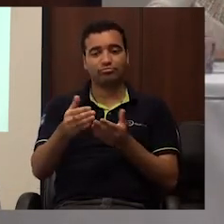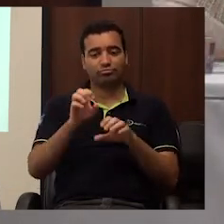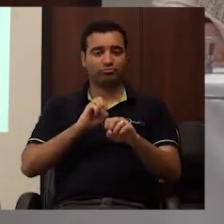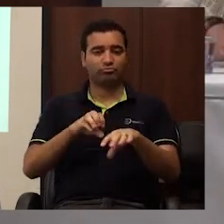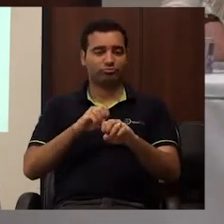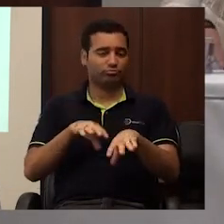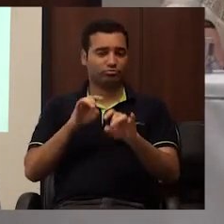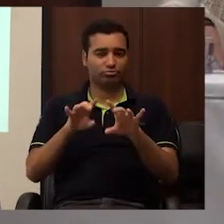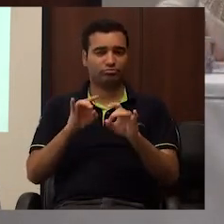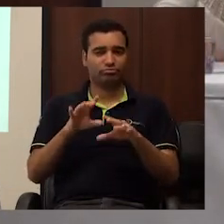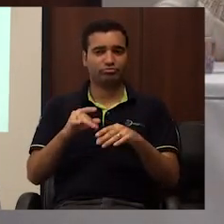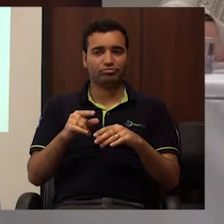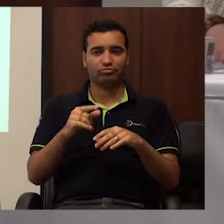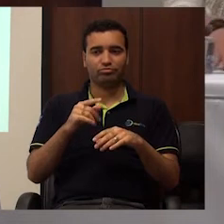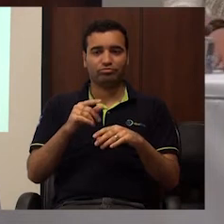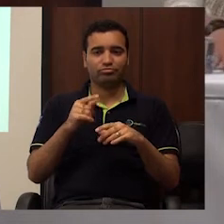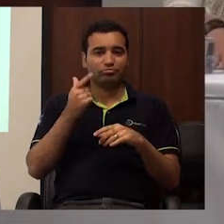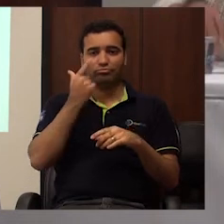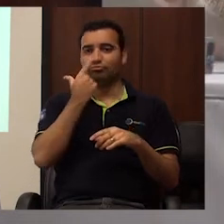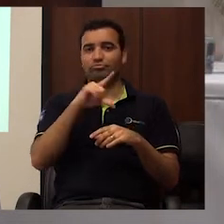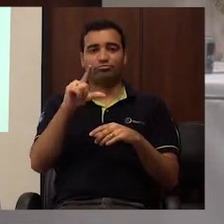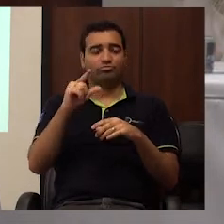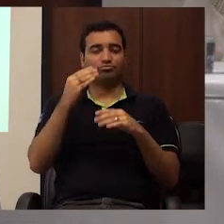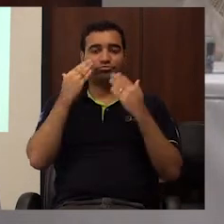ter um papel, né,